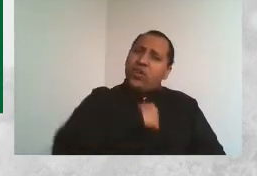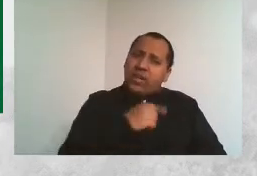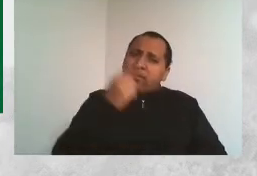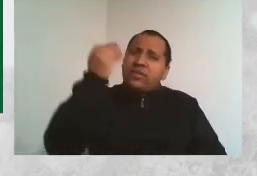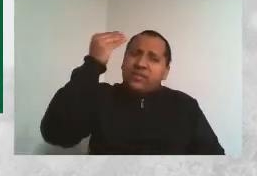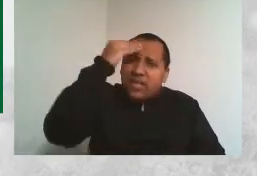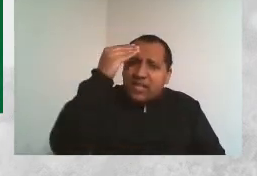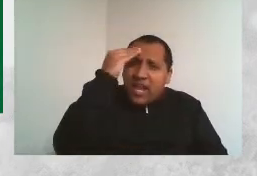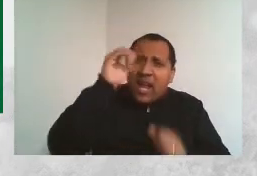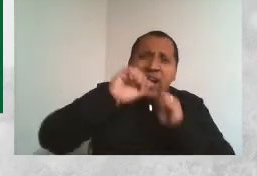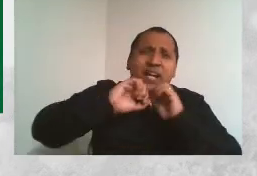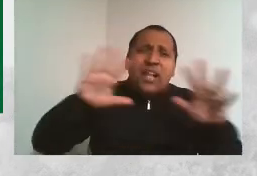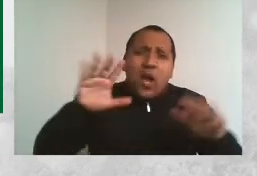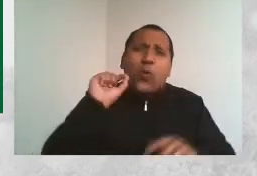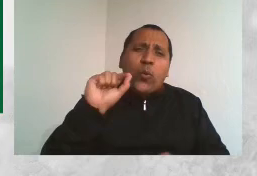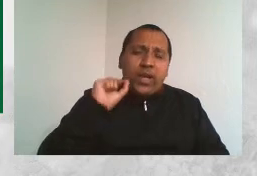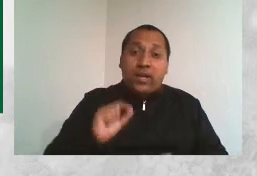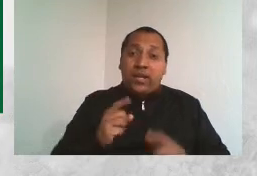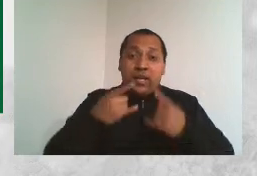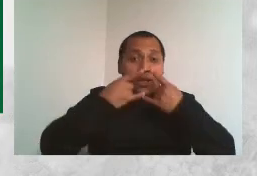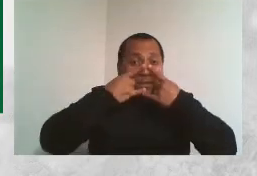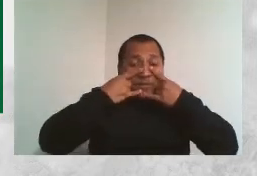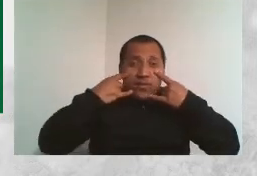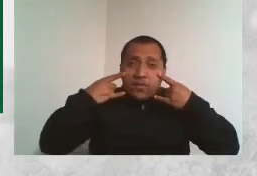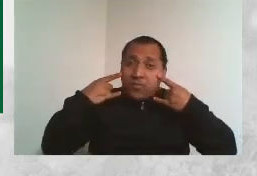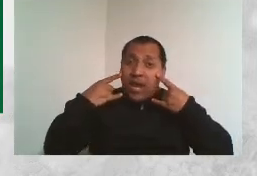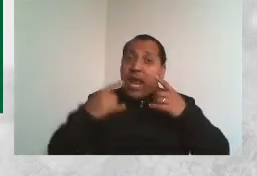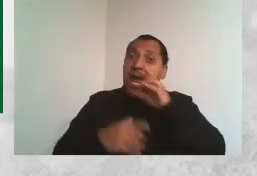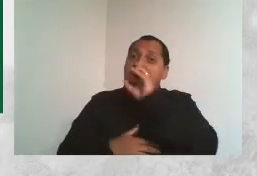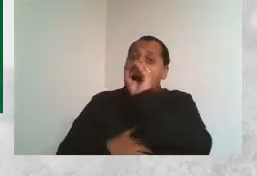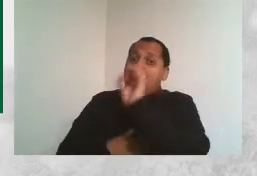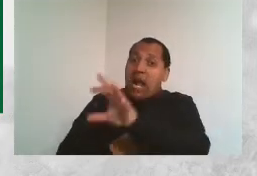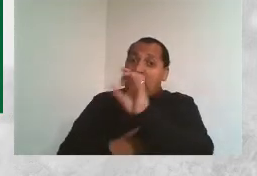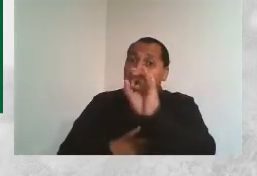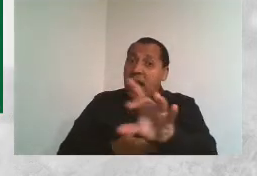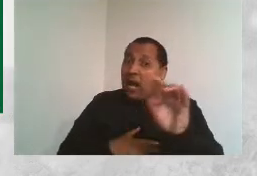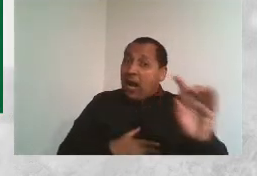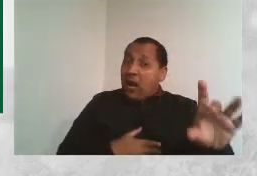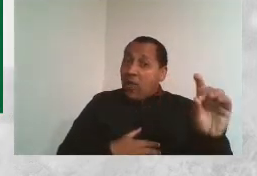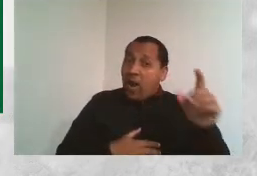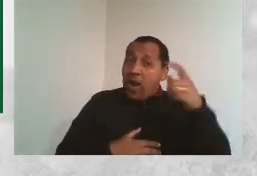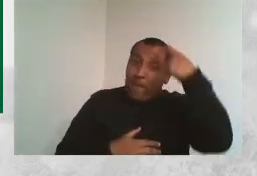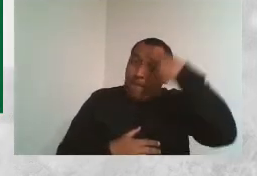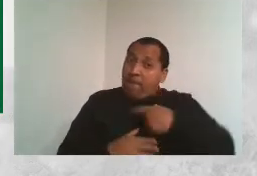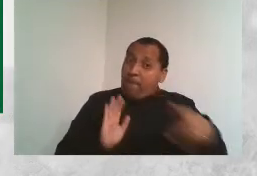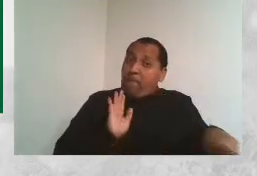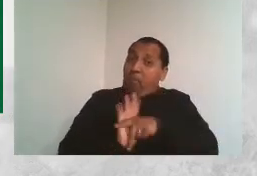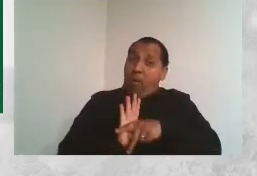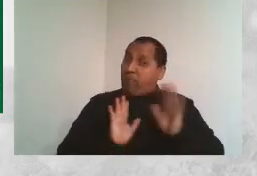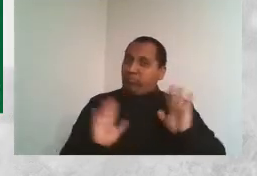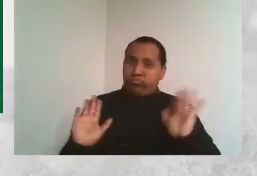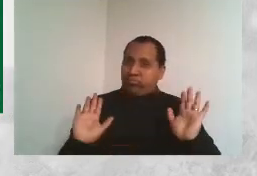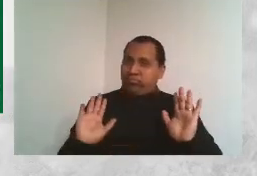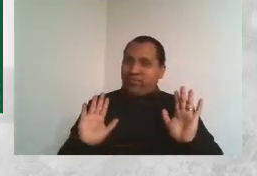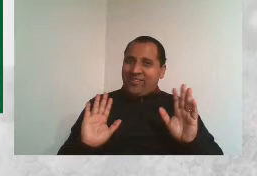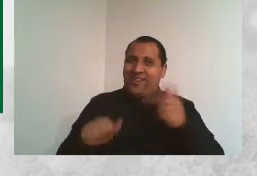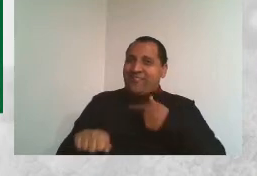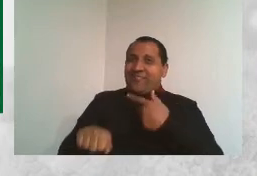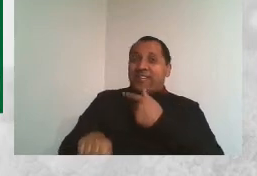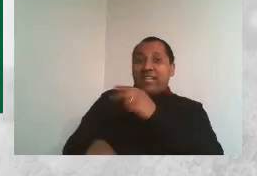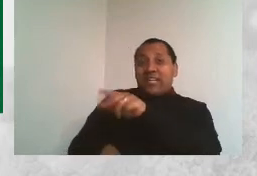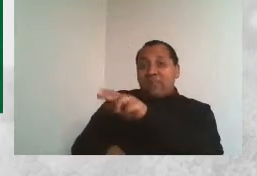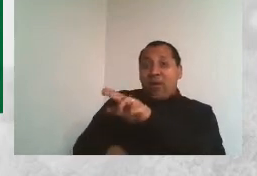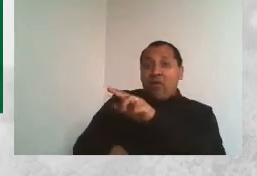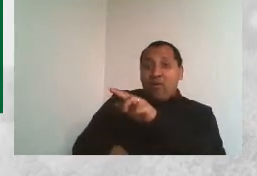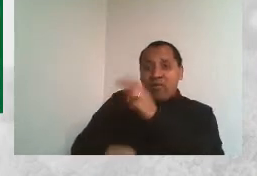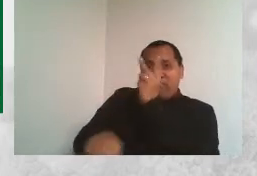da máscara, ele é individual. A minha máscara, ela não pode ser emprestada para o meu irmão,